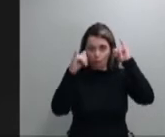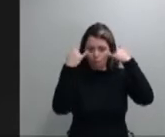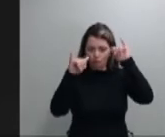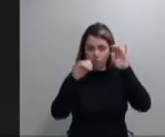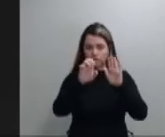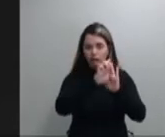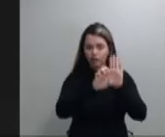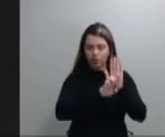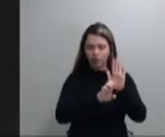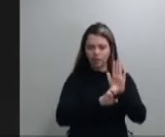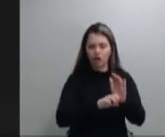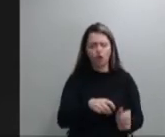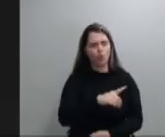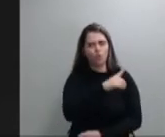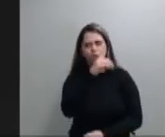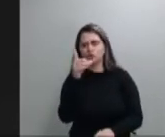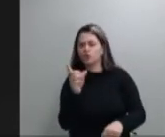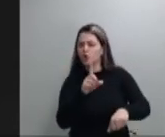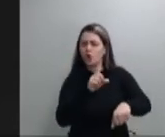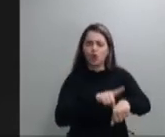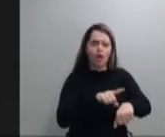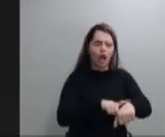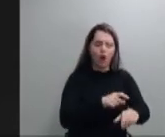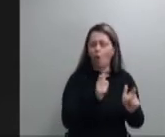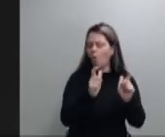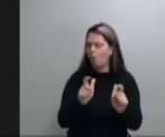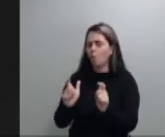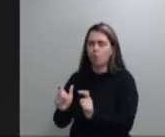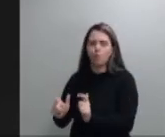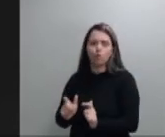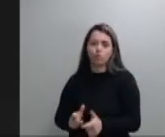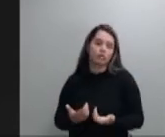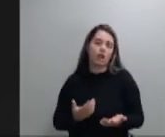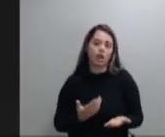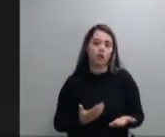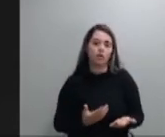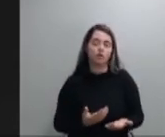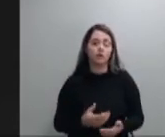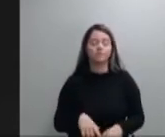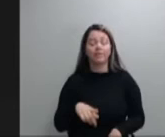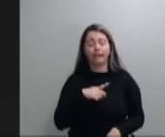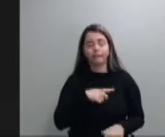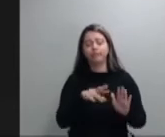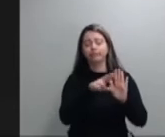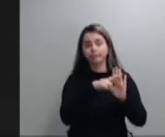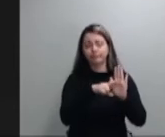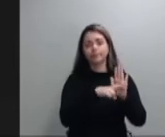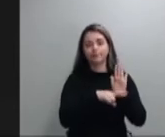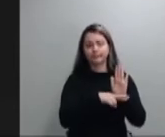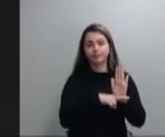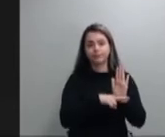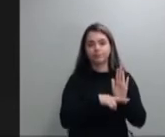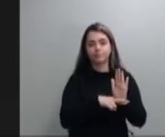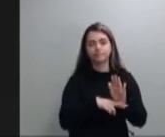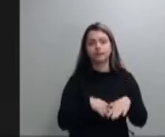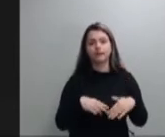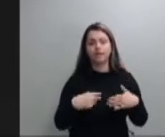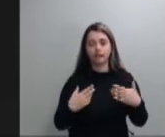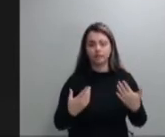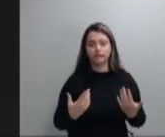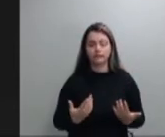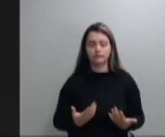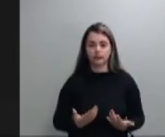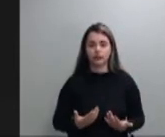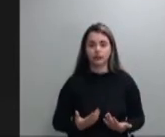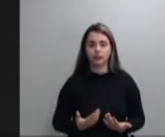horário local e demais condições da prova de títulos e eventual irregularidade praticada desse modo entendo que a